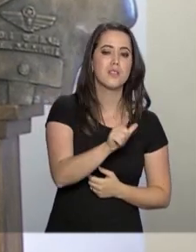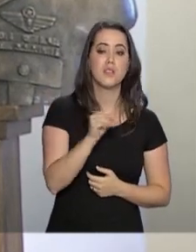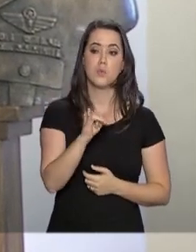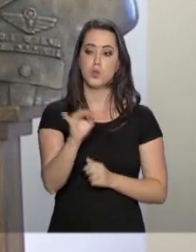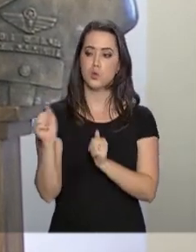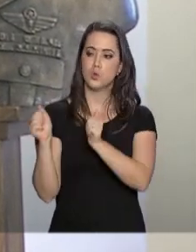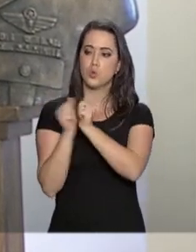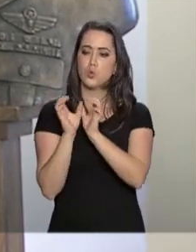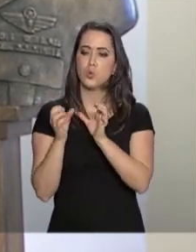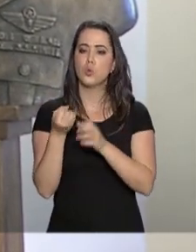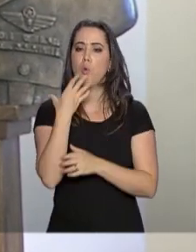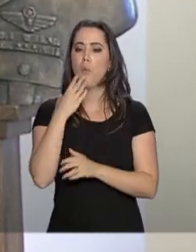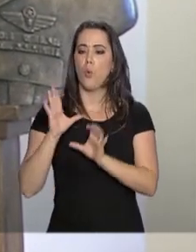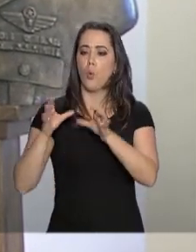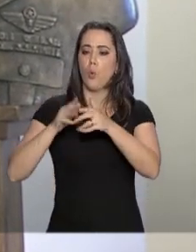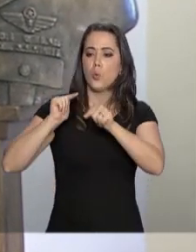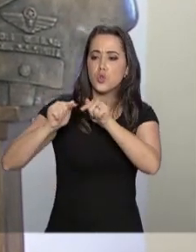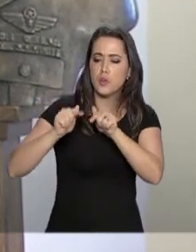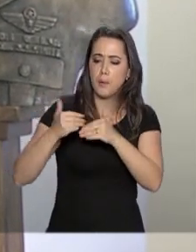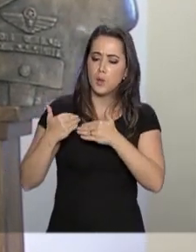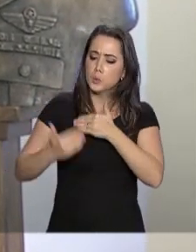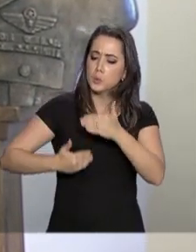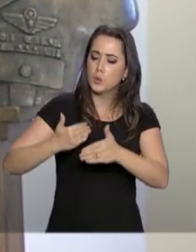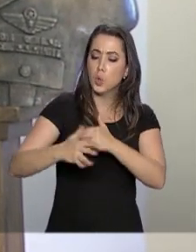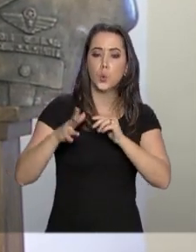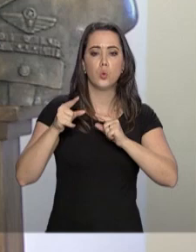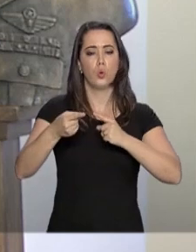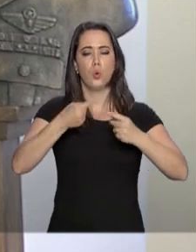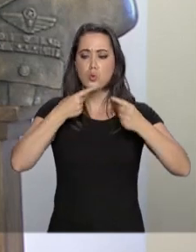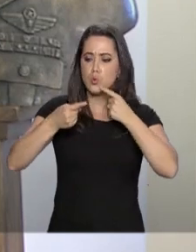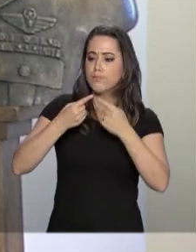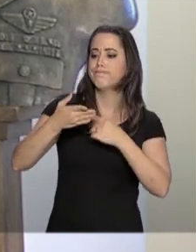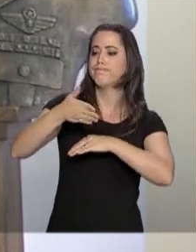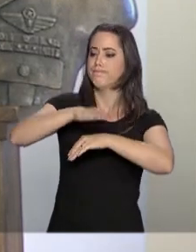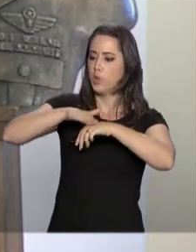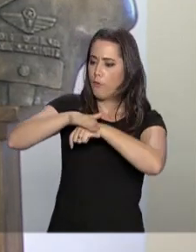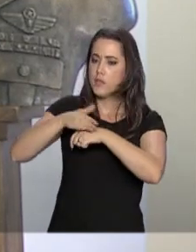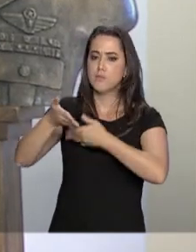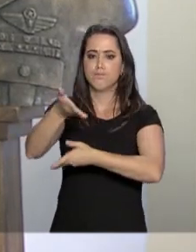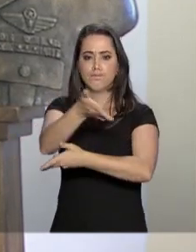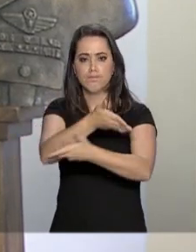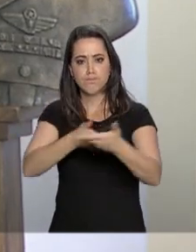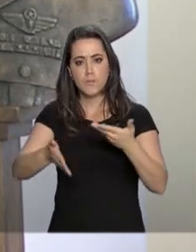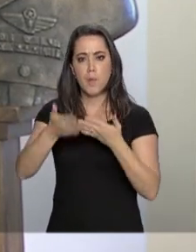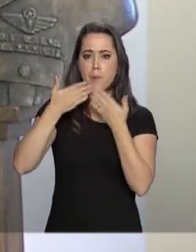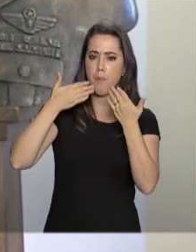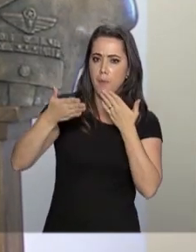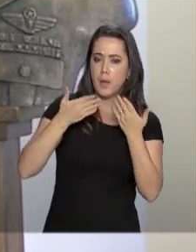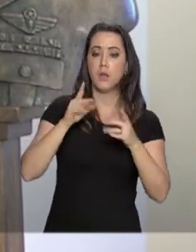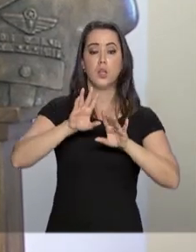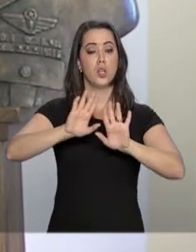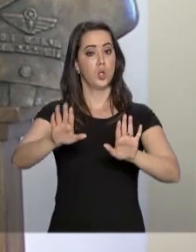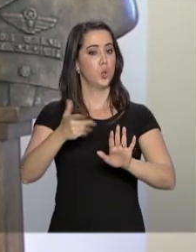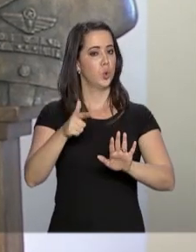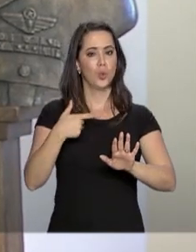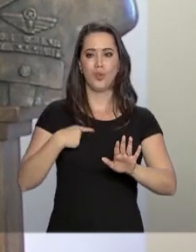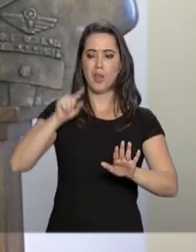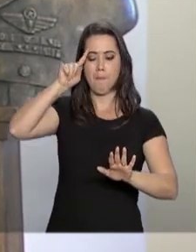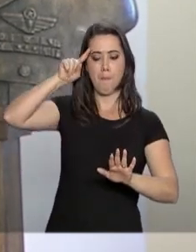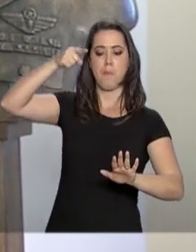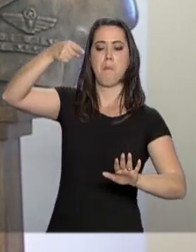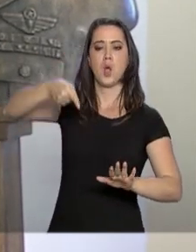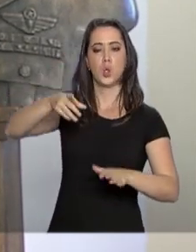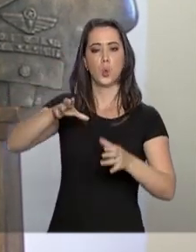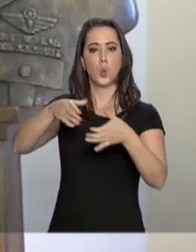nosso lado uma boa equipe, onde todos conversam entre si, onde não há a ingerência